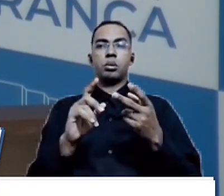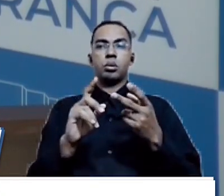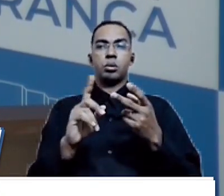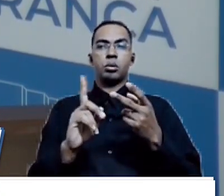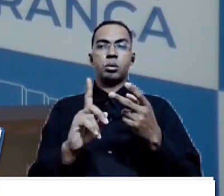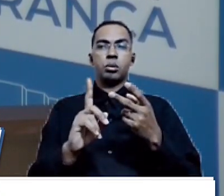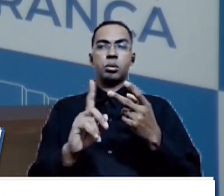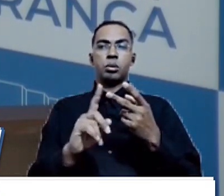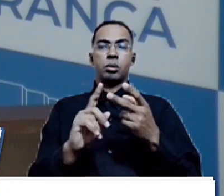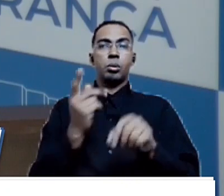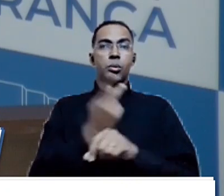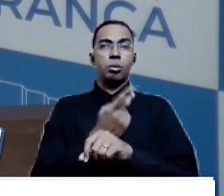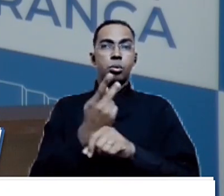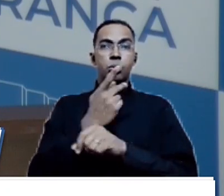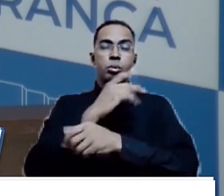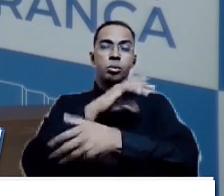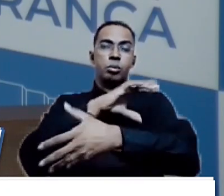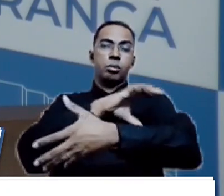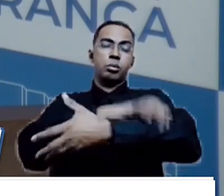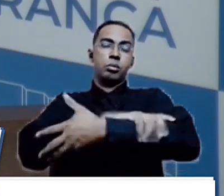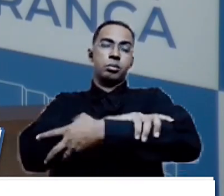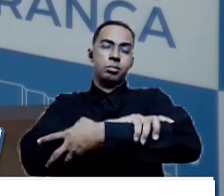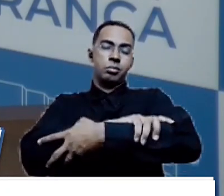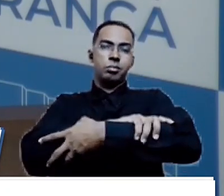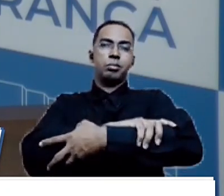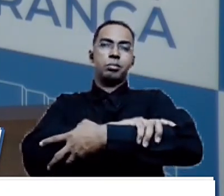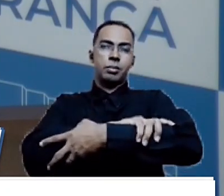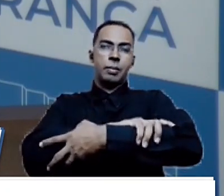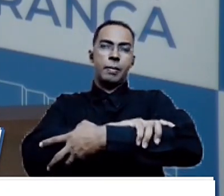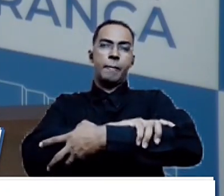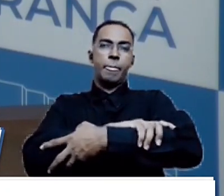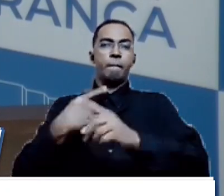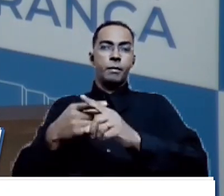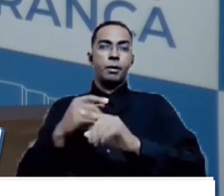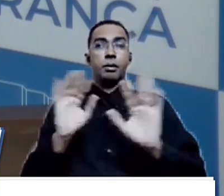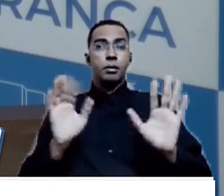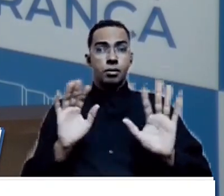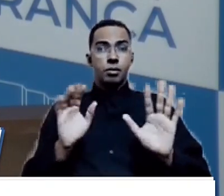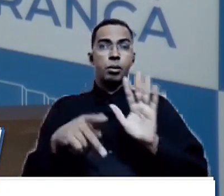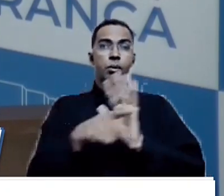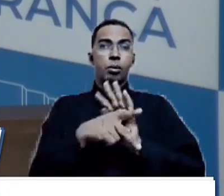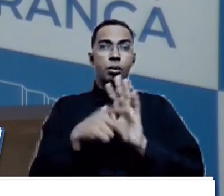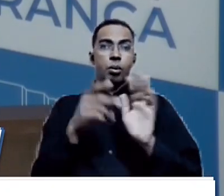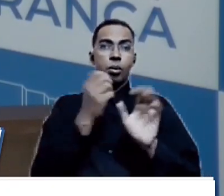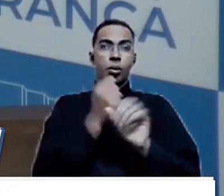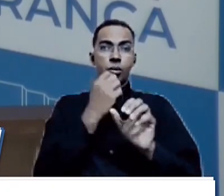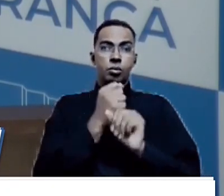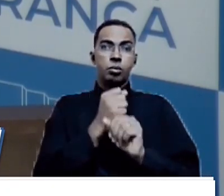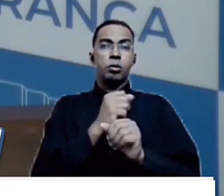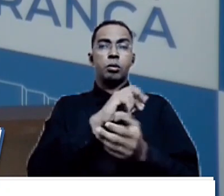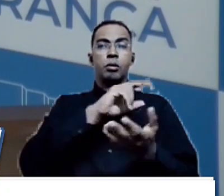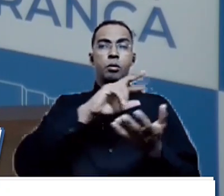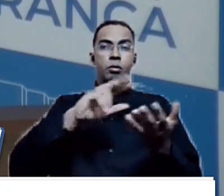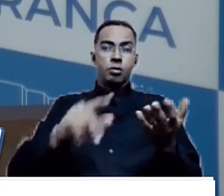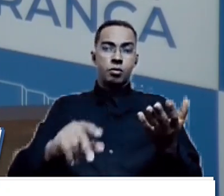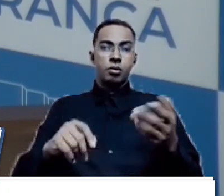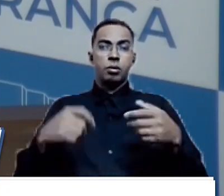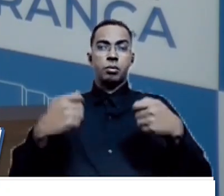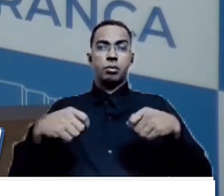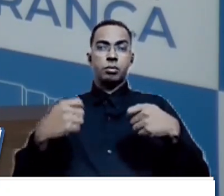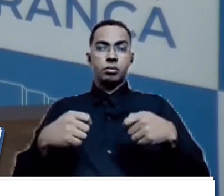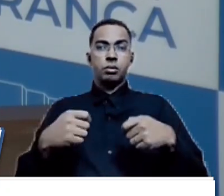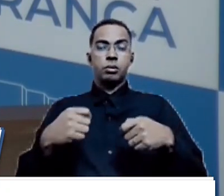buscar parcerias porque senão com o próprio orçamento muitas das necessidades que a cidade